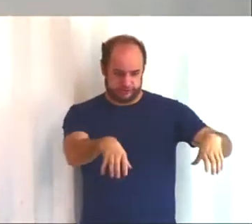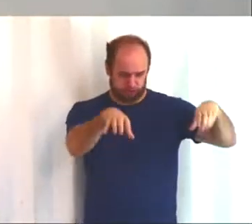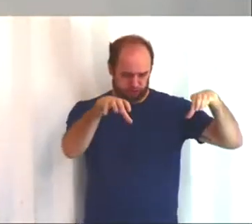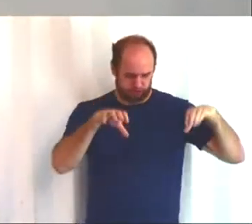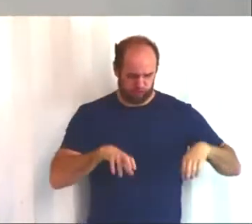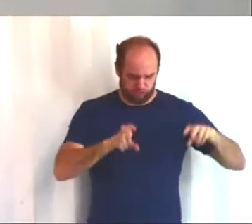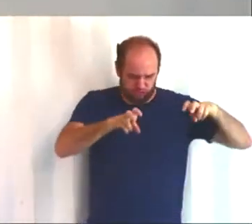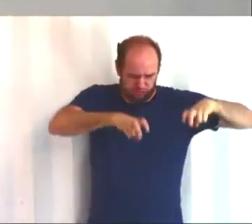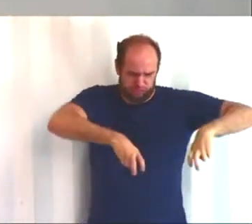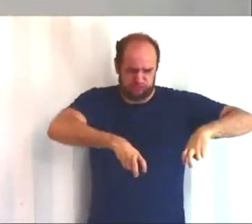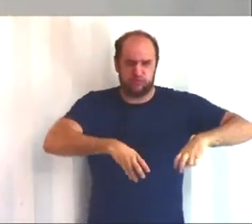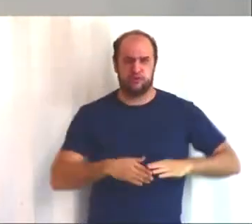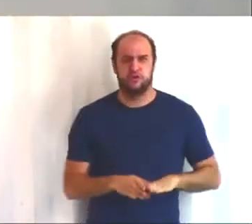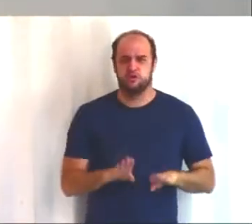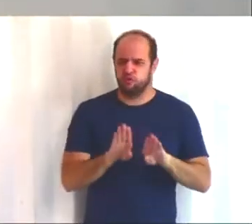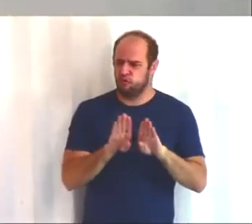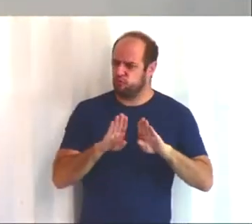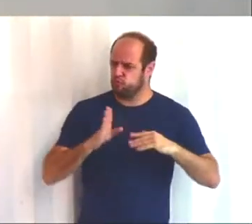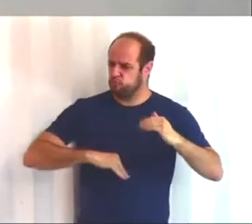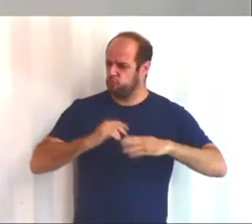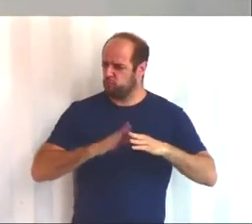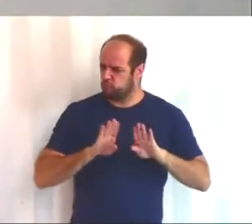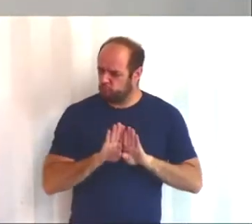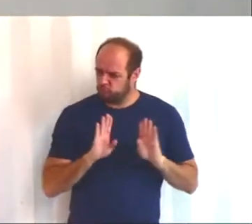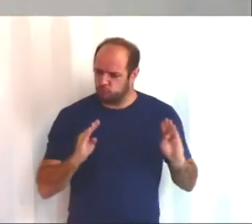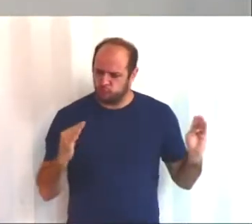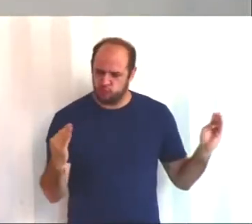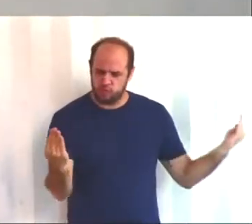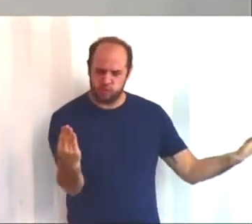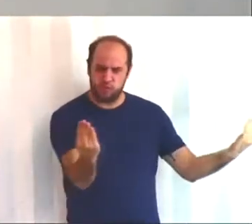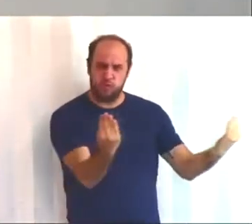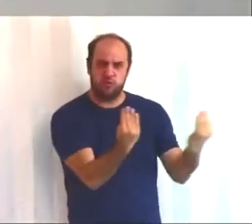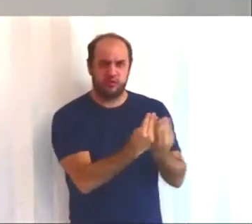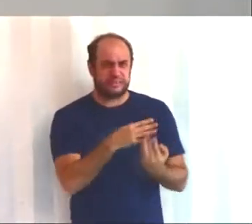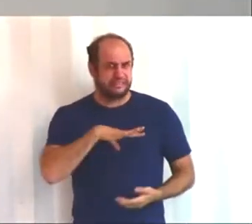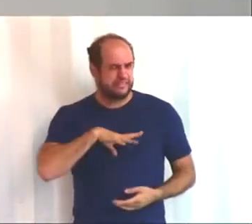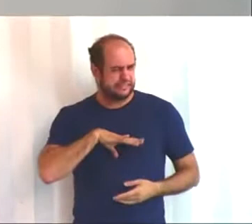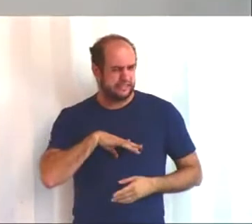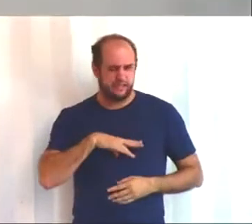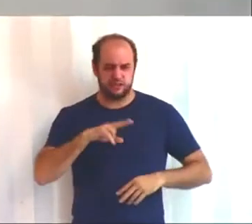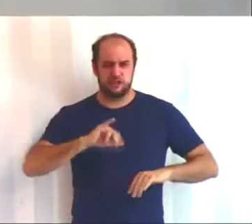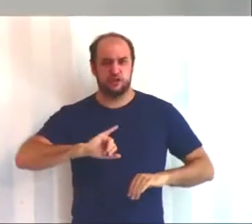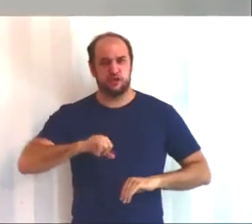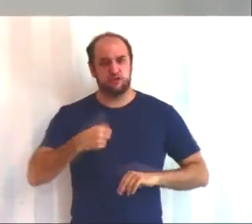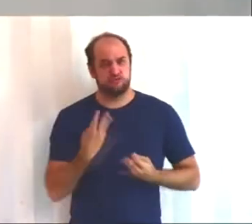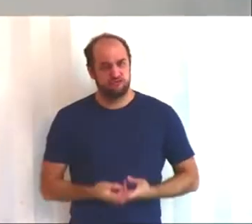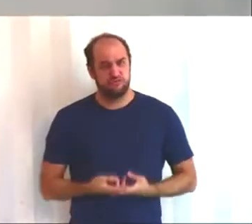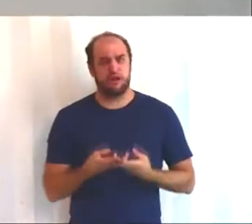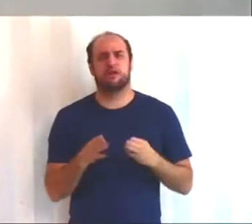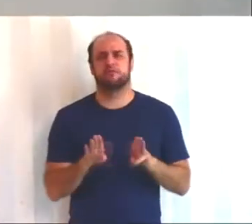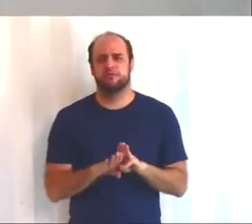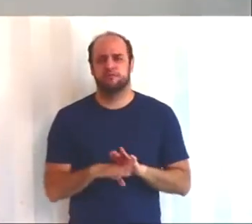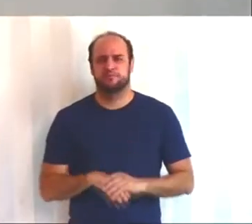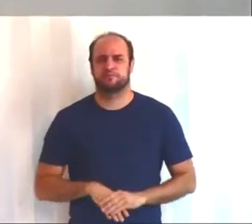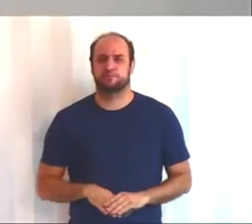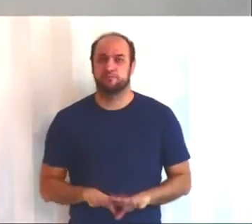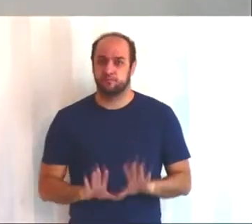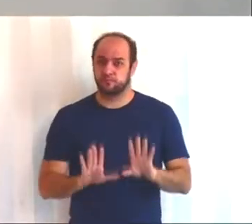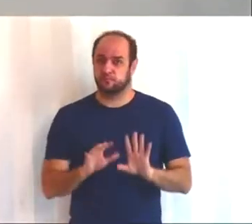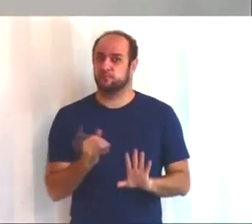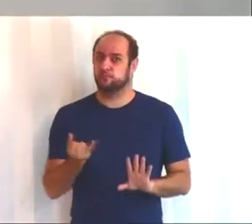e contra todos os seus muros em redor, e contra todas as cidades de Judá. É importante falar outra